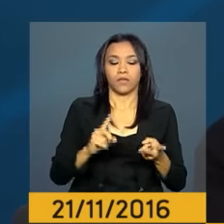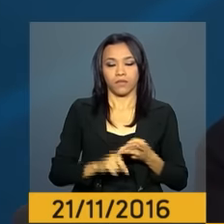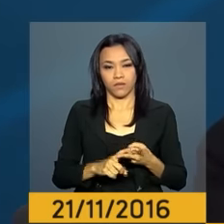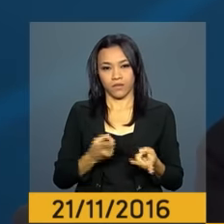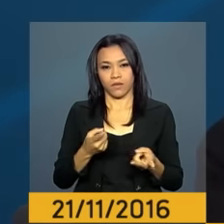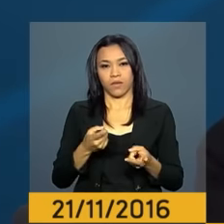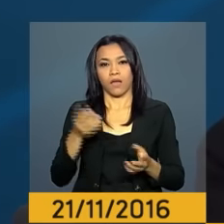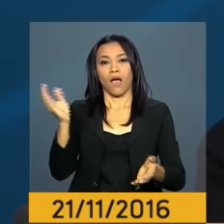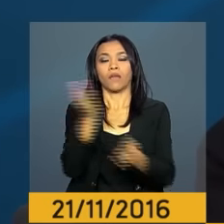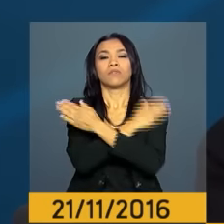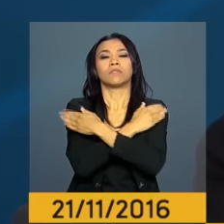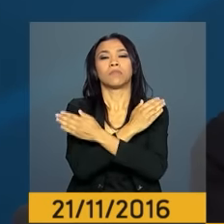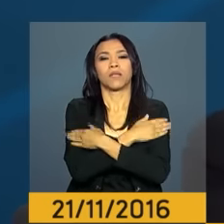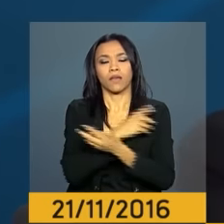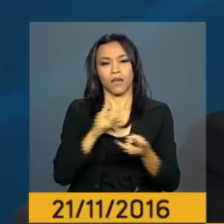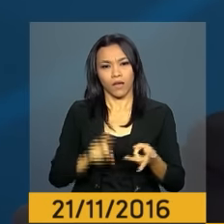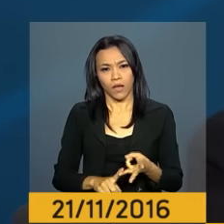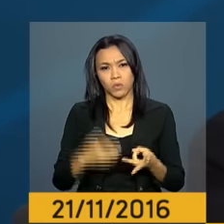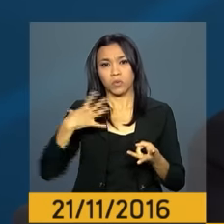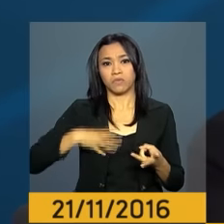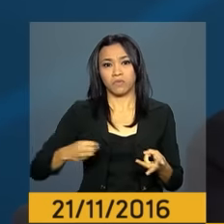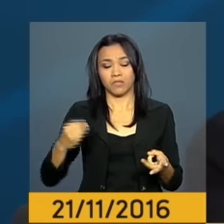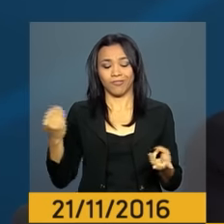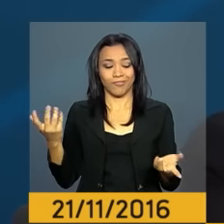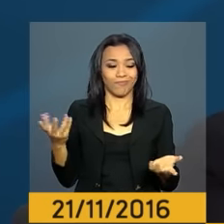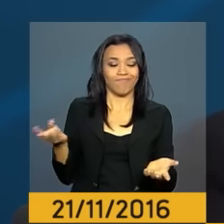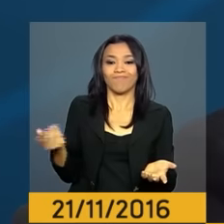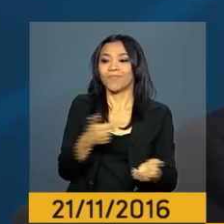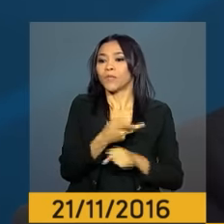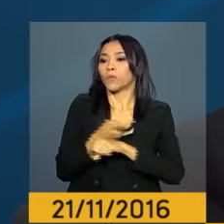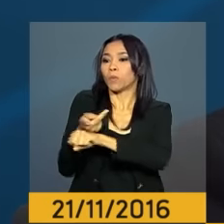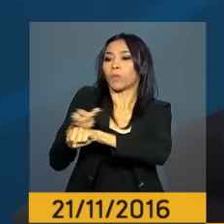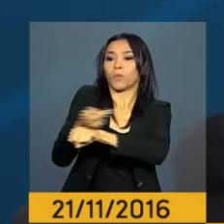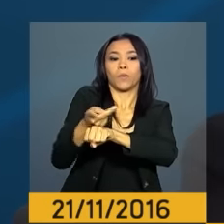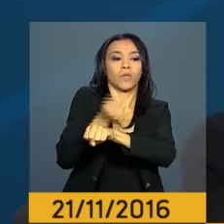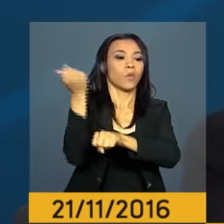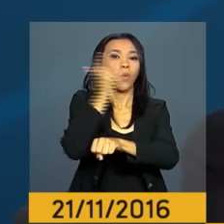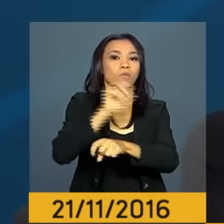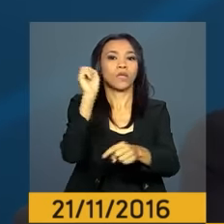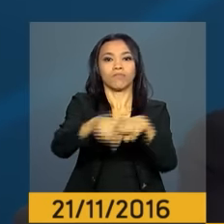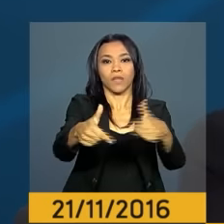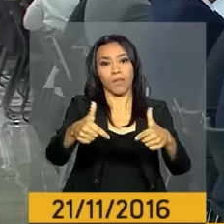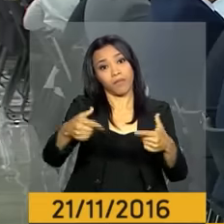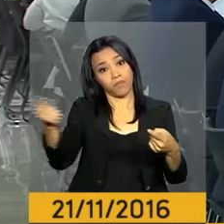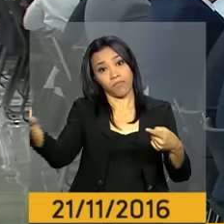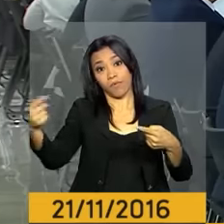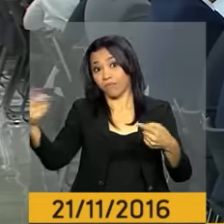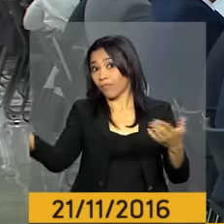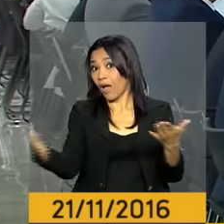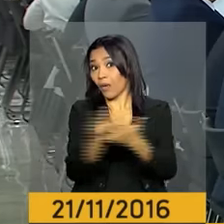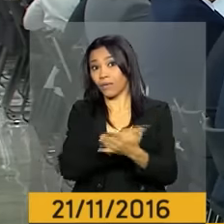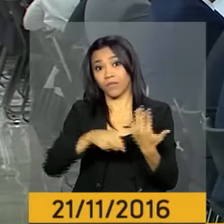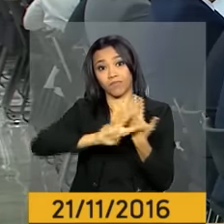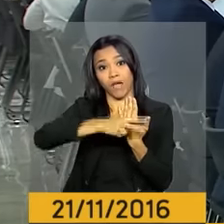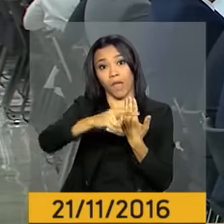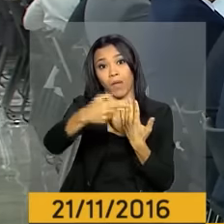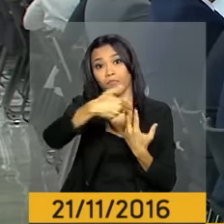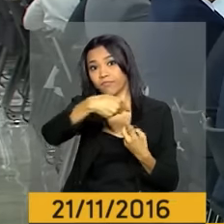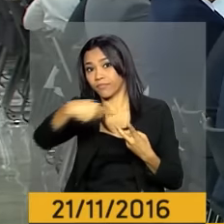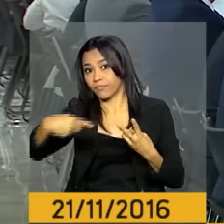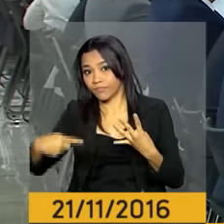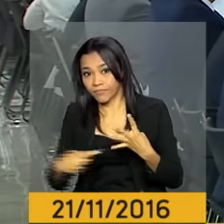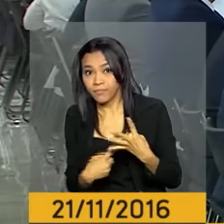filhos. Nós só faremos o Brasil crescer substituindo o